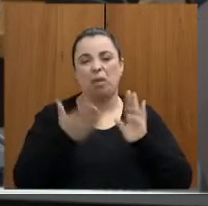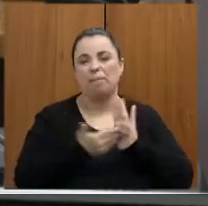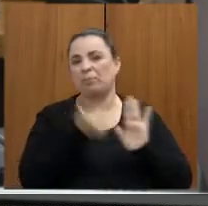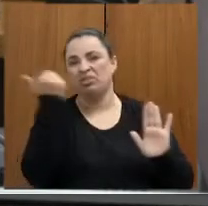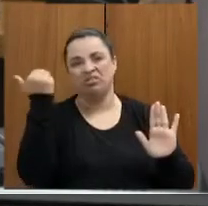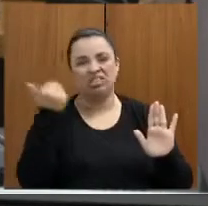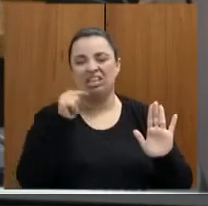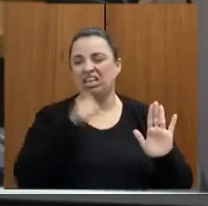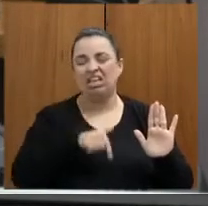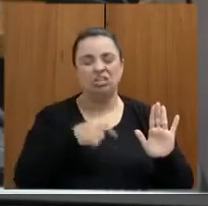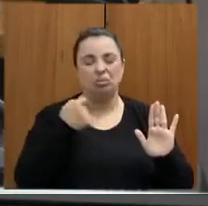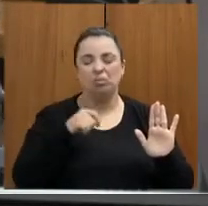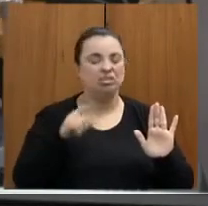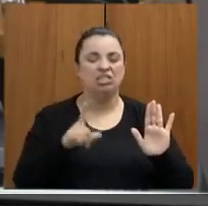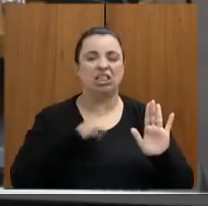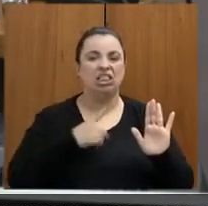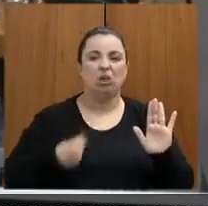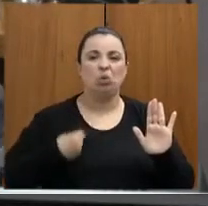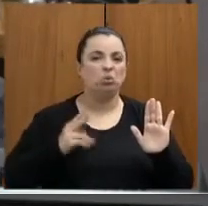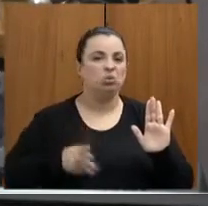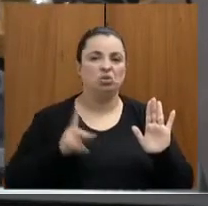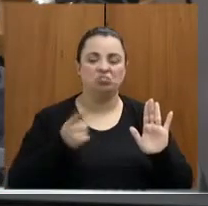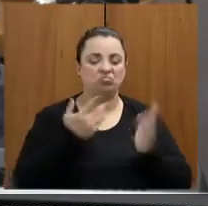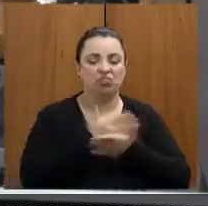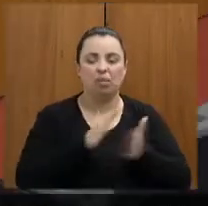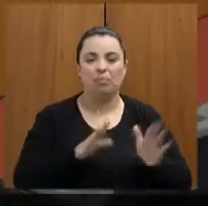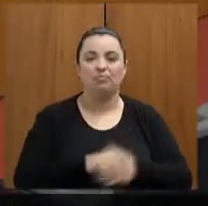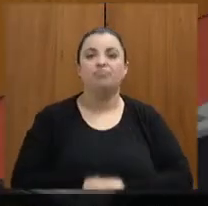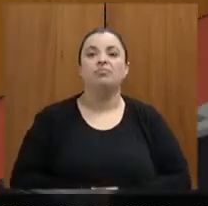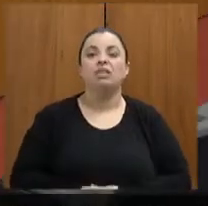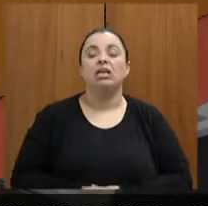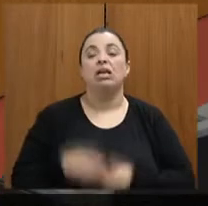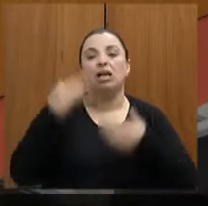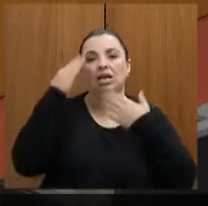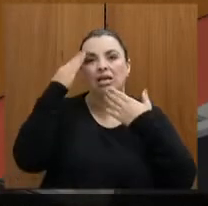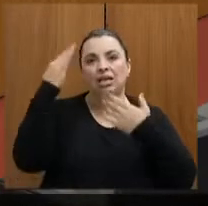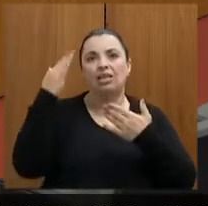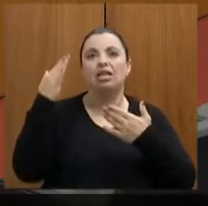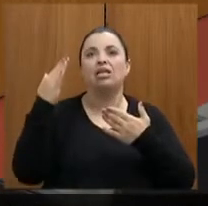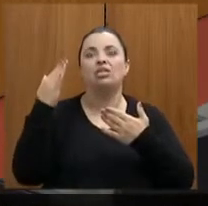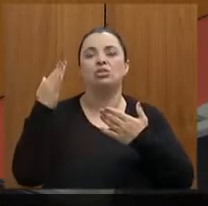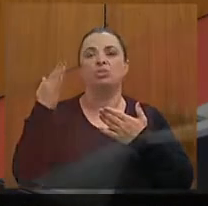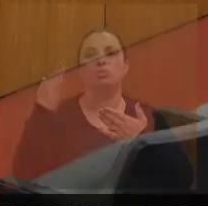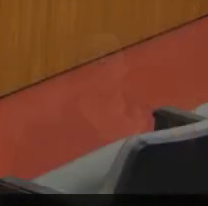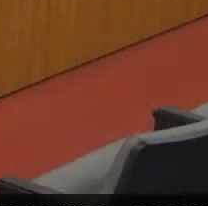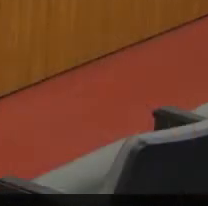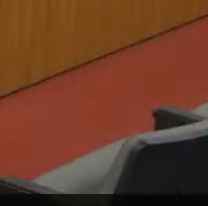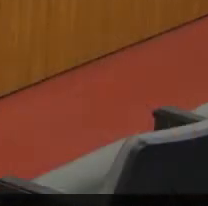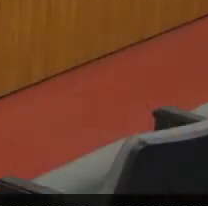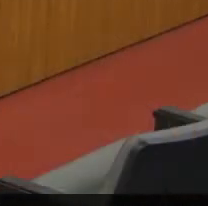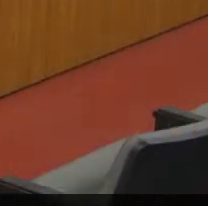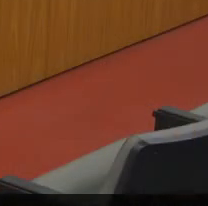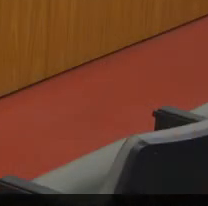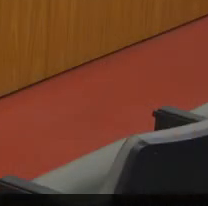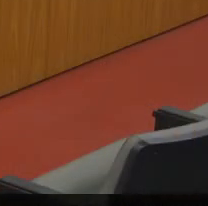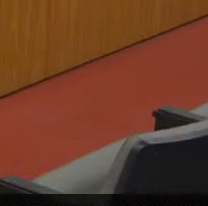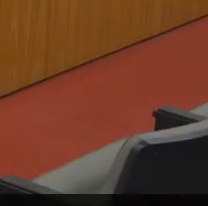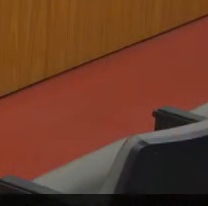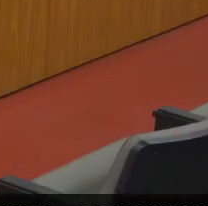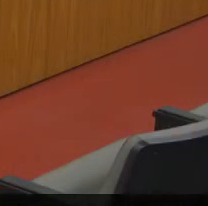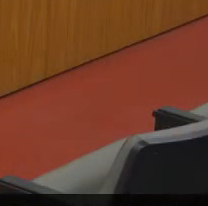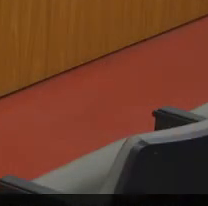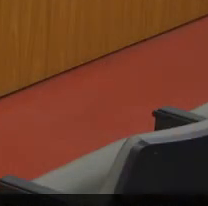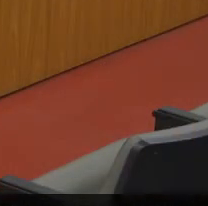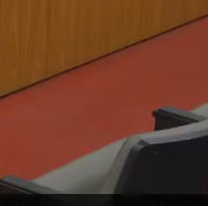entende mas chegou ao fim de forma alguma o deputado agradeço em ações e gostaria de começar logo pela mesa de diálogo que a